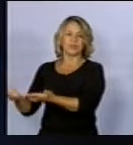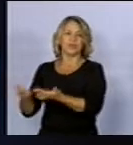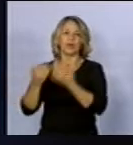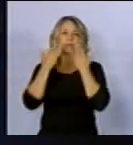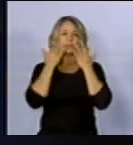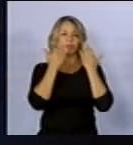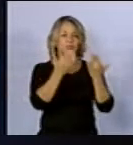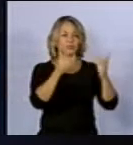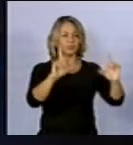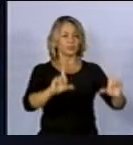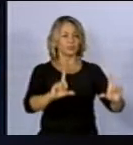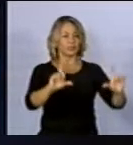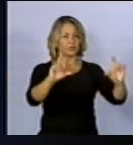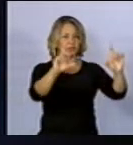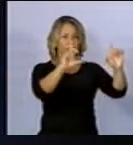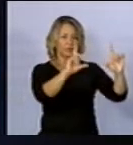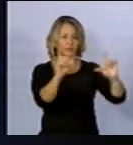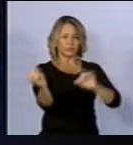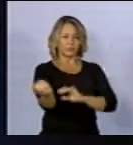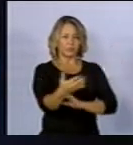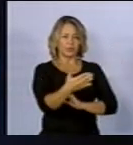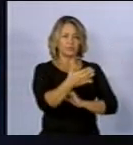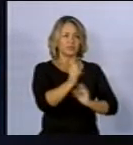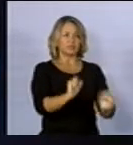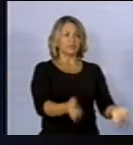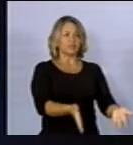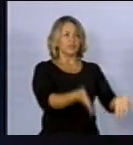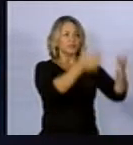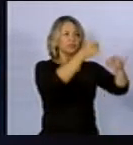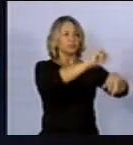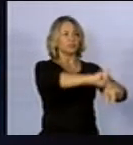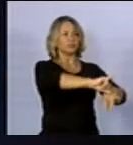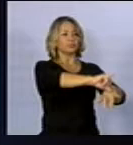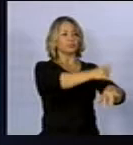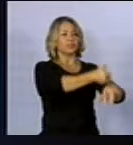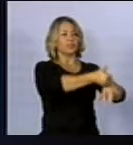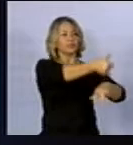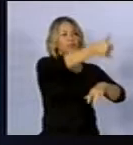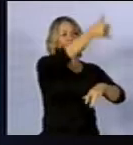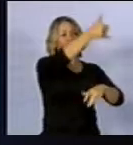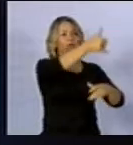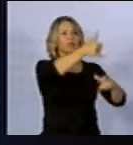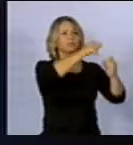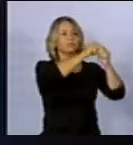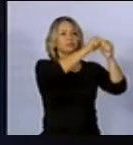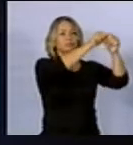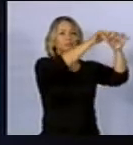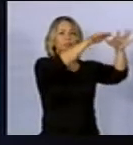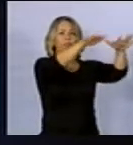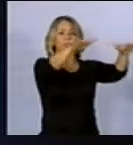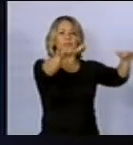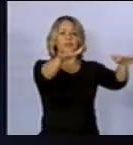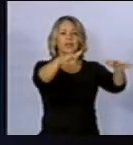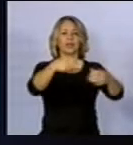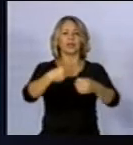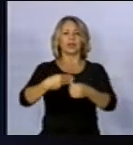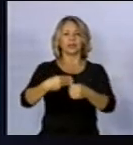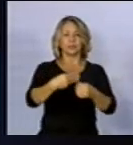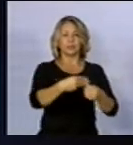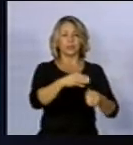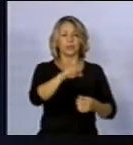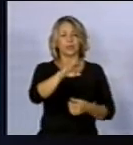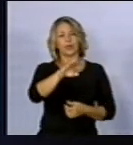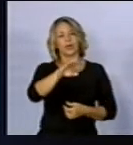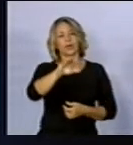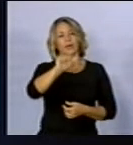uma foto atual das linhas de transmissão de energia elétrica do bairro caçava e